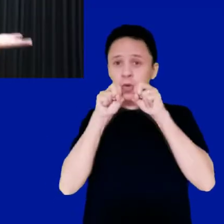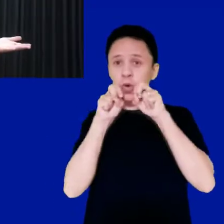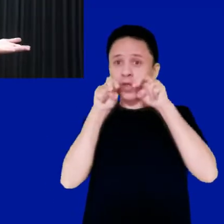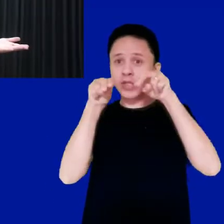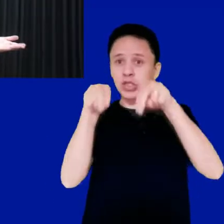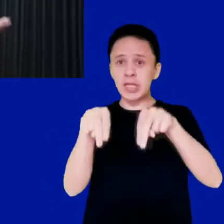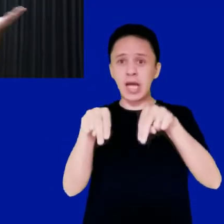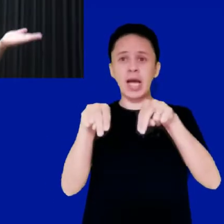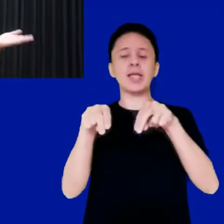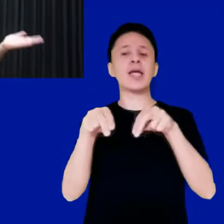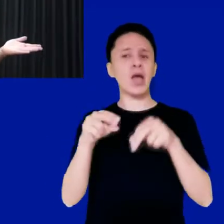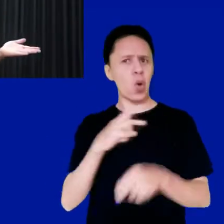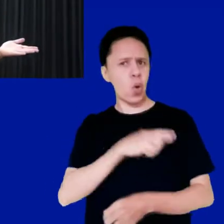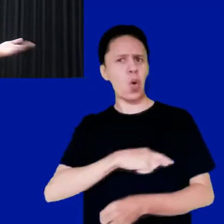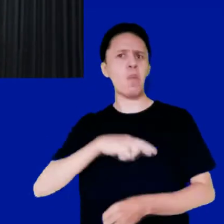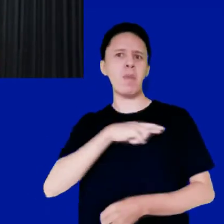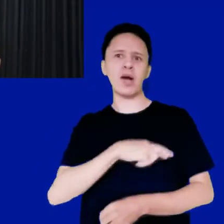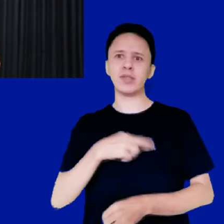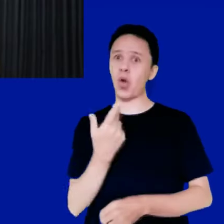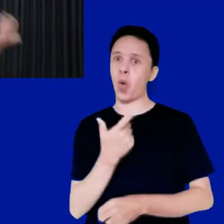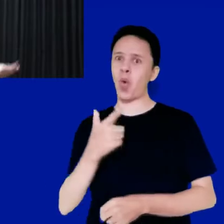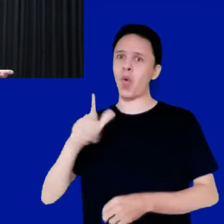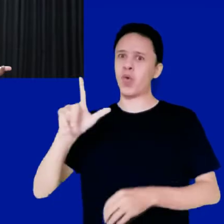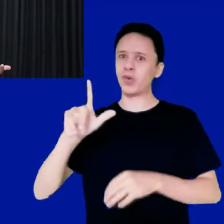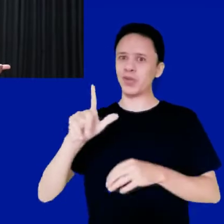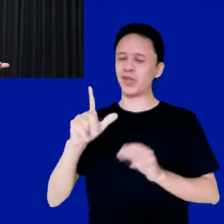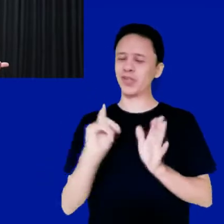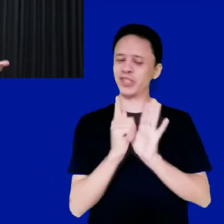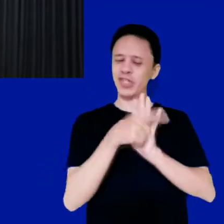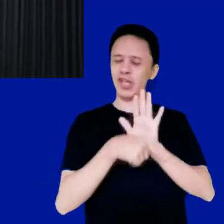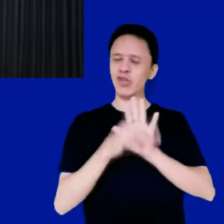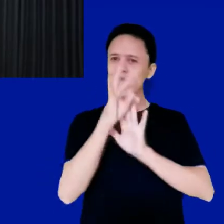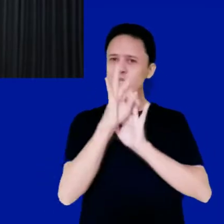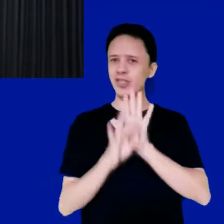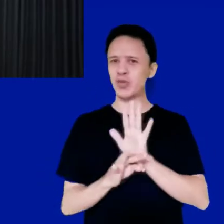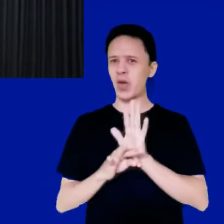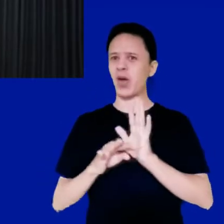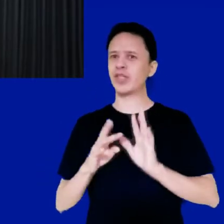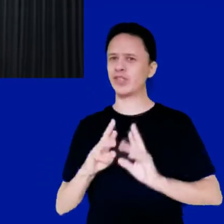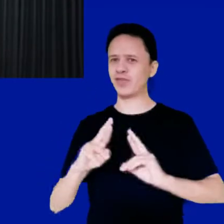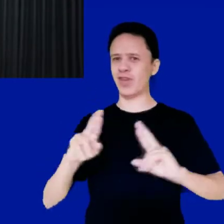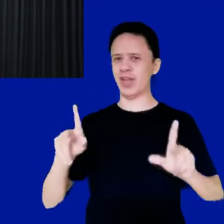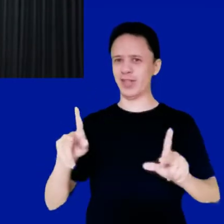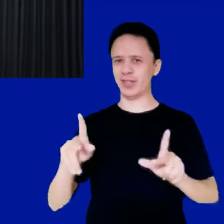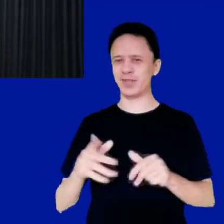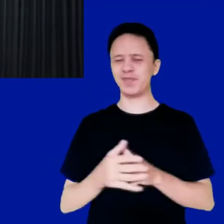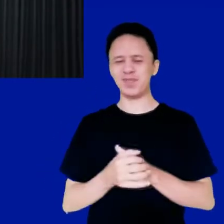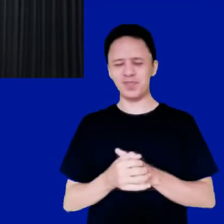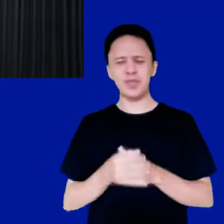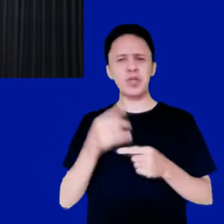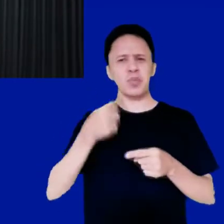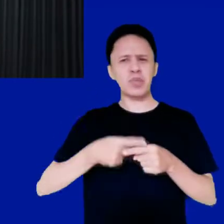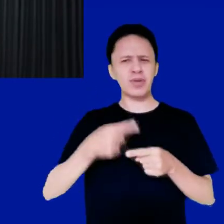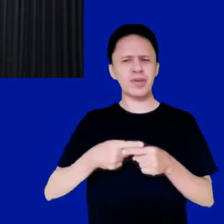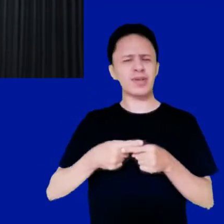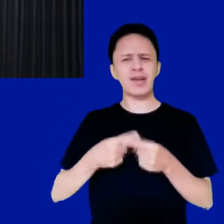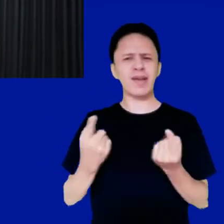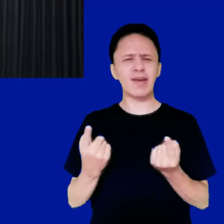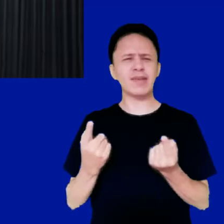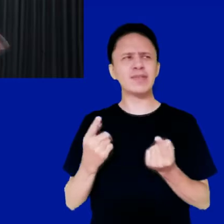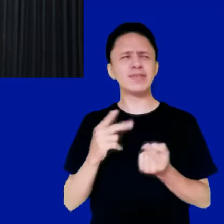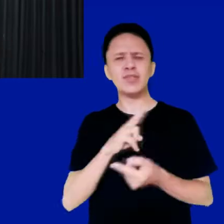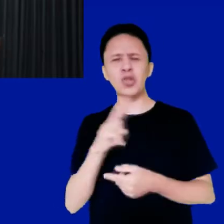Porque as crônicas de Nárnia são um romance, na verdade. É outro gênero textual, né? É outro texto, é outra